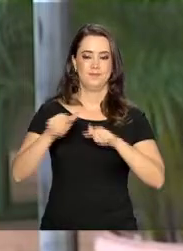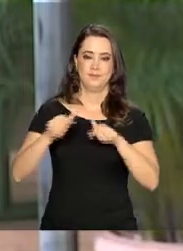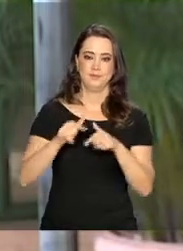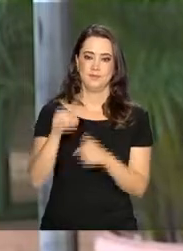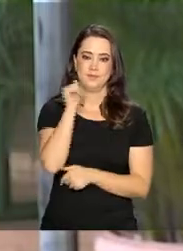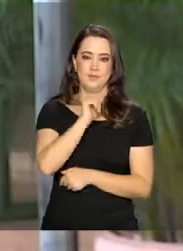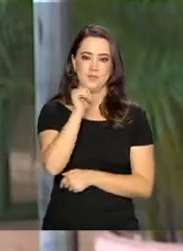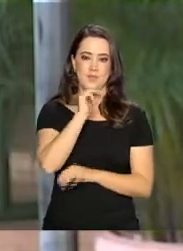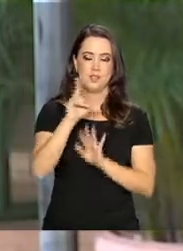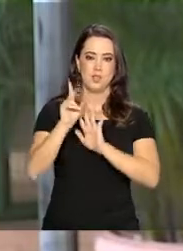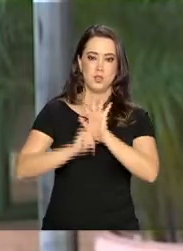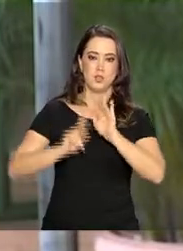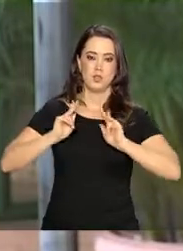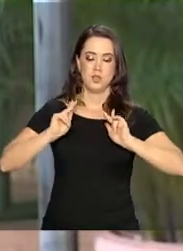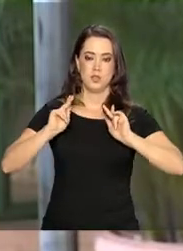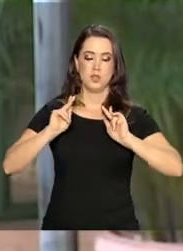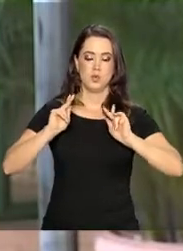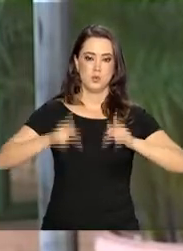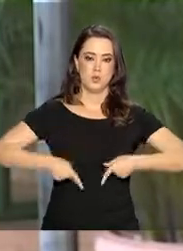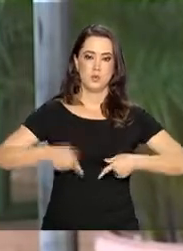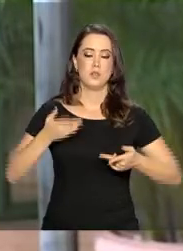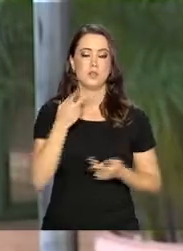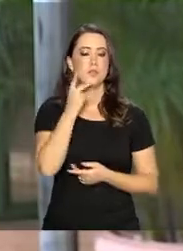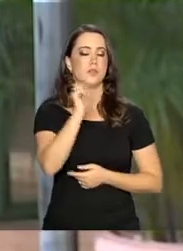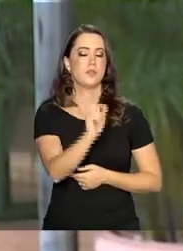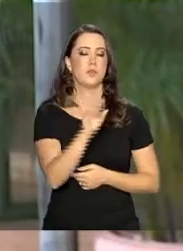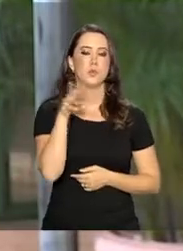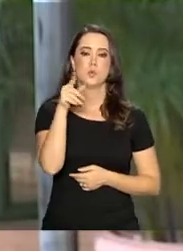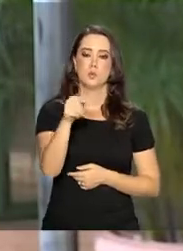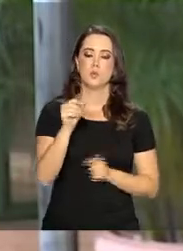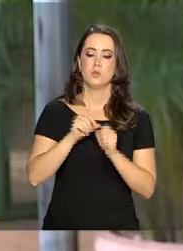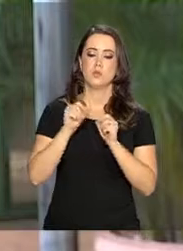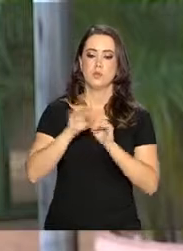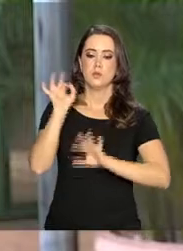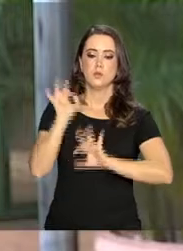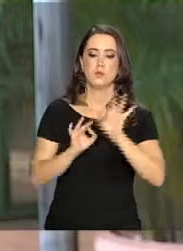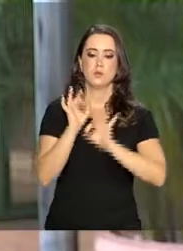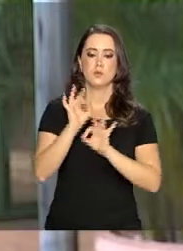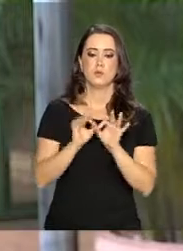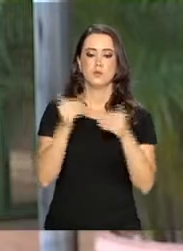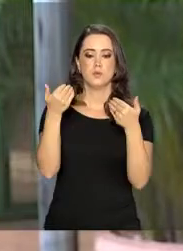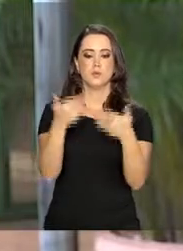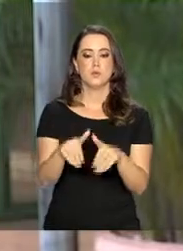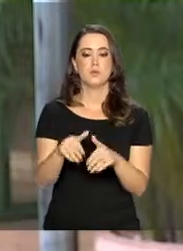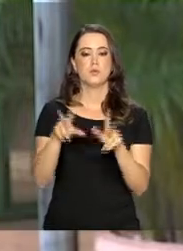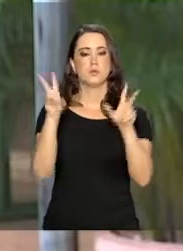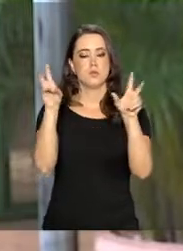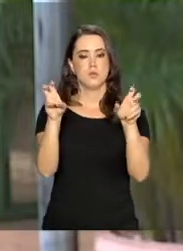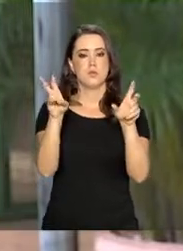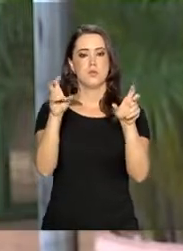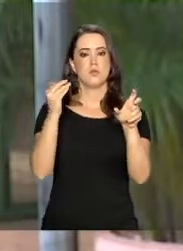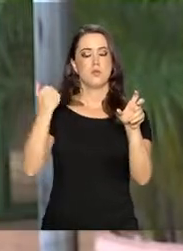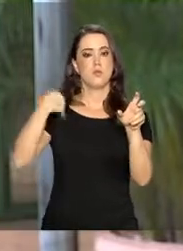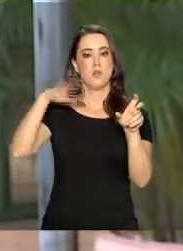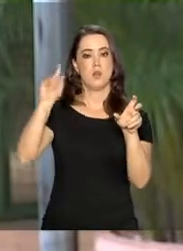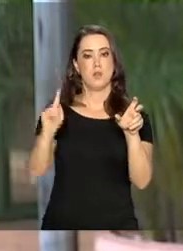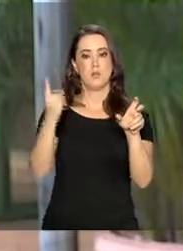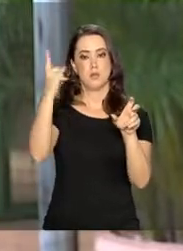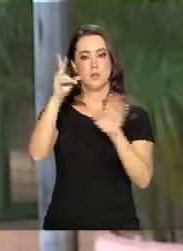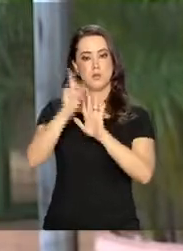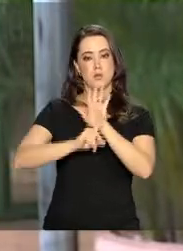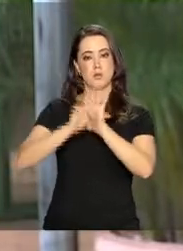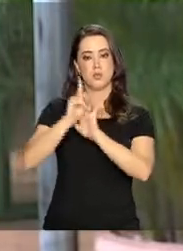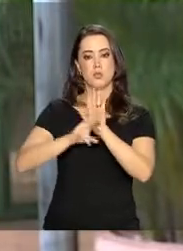Mulher, Família e Direitos Humanos. E ela disse que tudo que ela vai planejar vai ser diante do lema: o maior e primeiro direito a